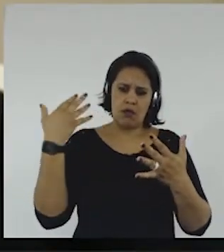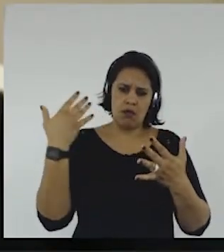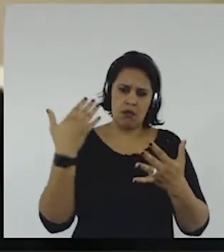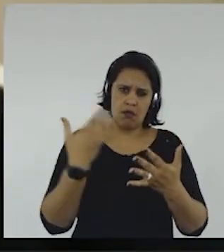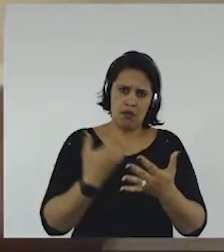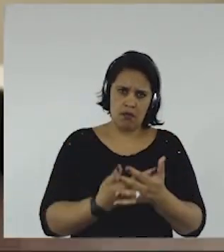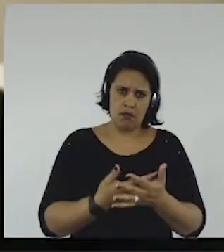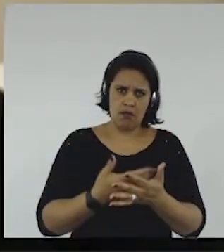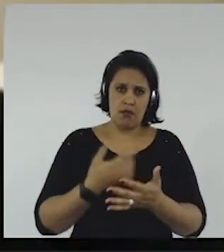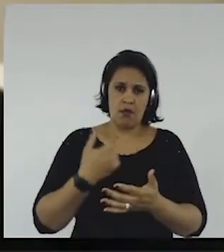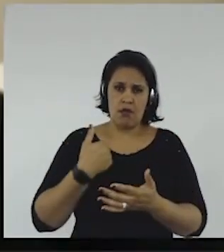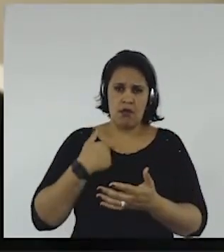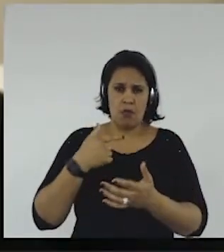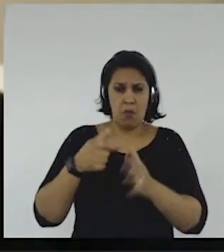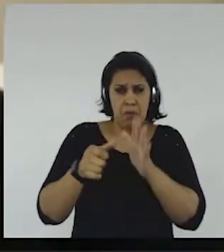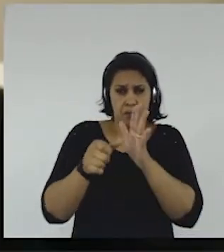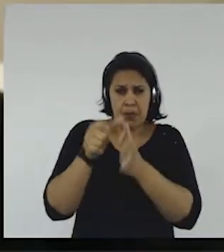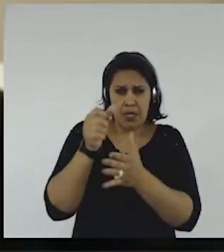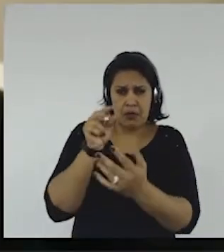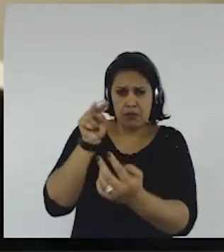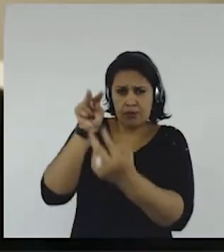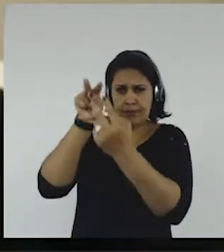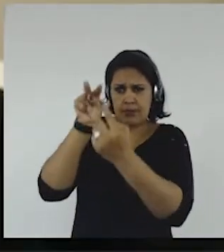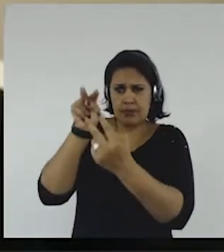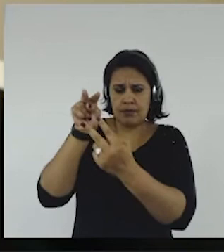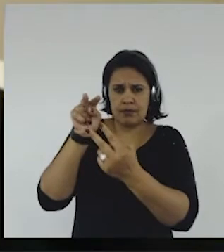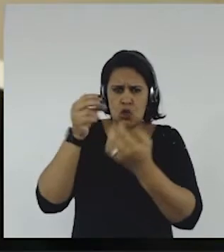dessa minha primeira imagem que tive dele.